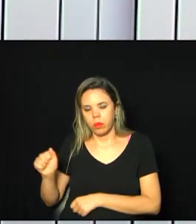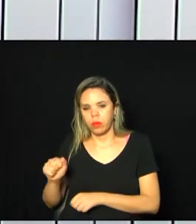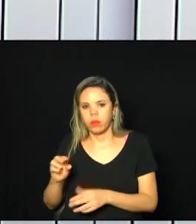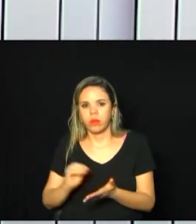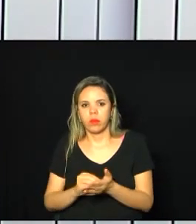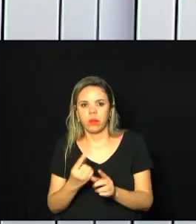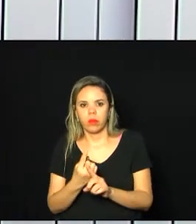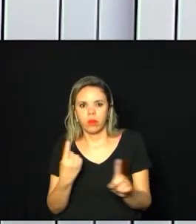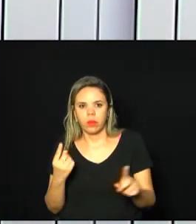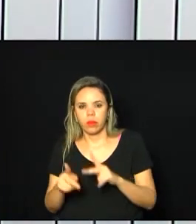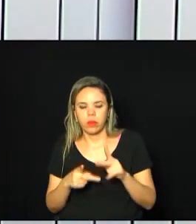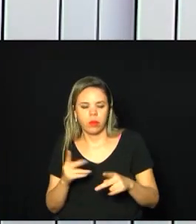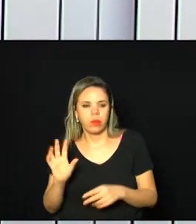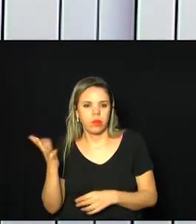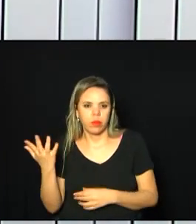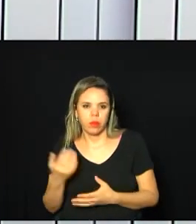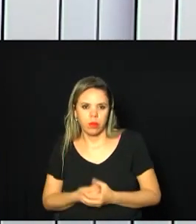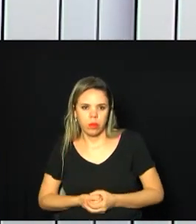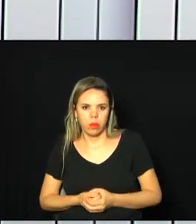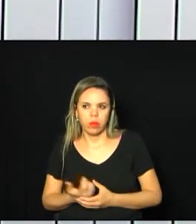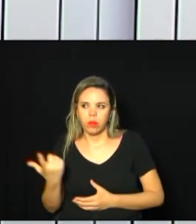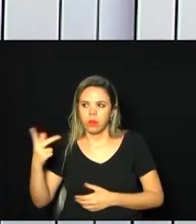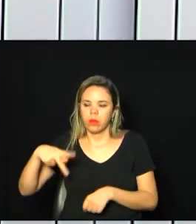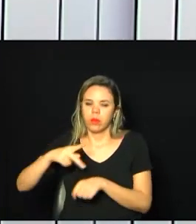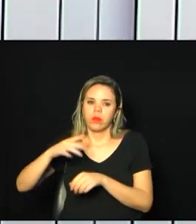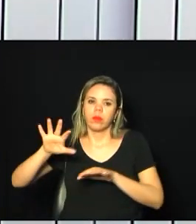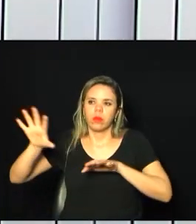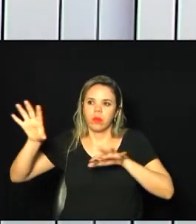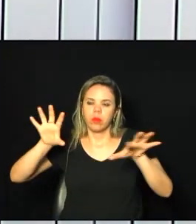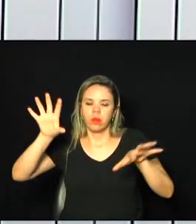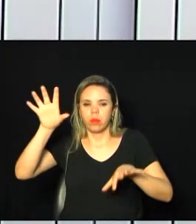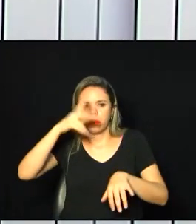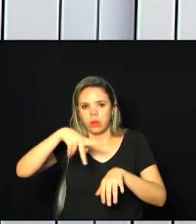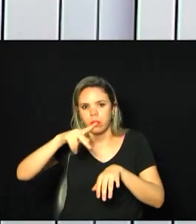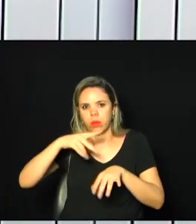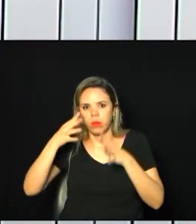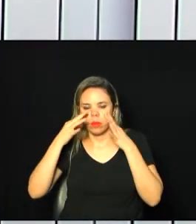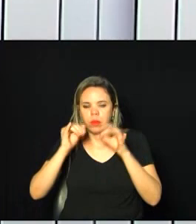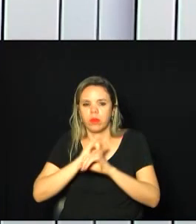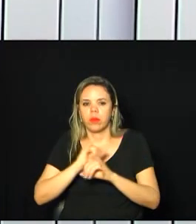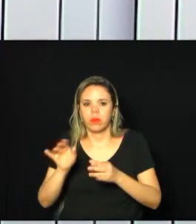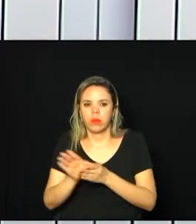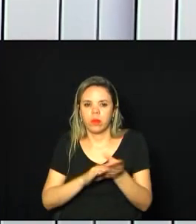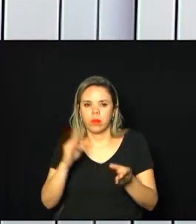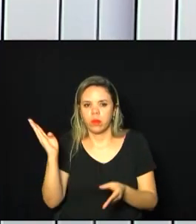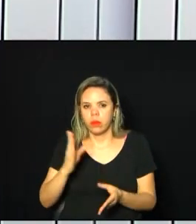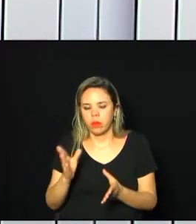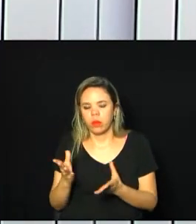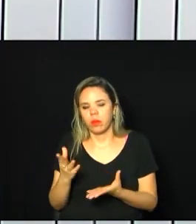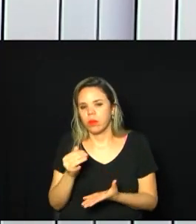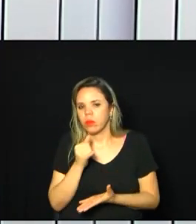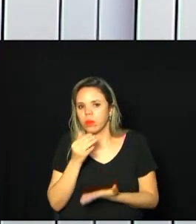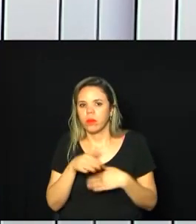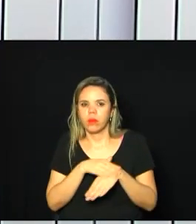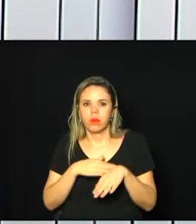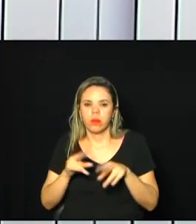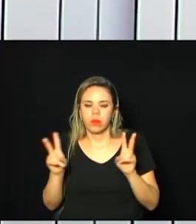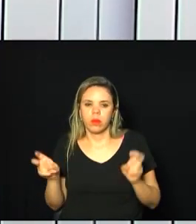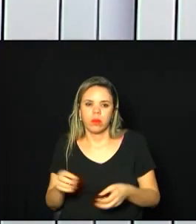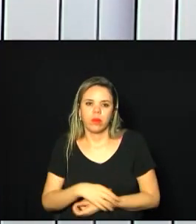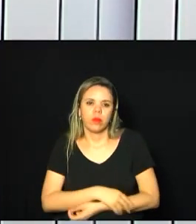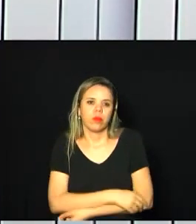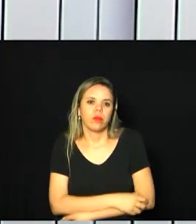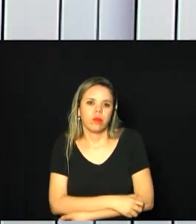população. O que acontece nos outros países serve de alerta ao Brasil? Sempre quando eu converso sobre esse